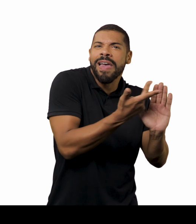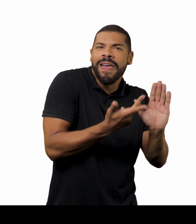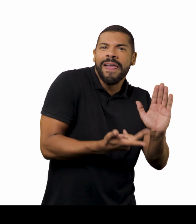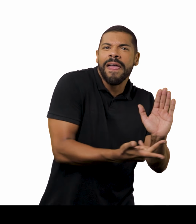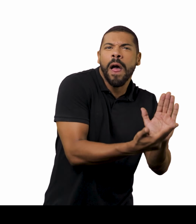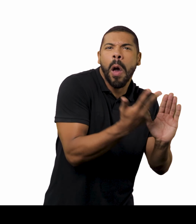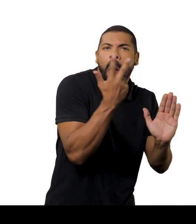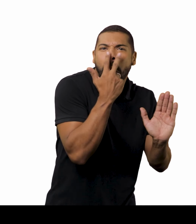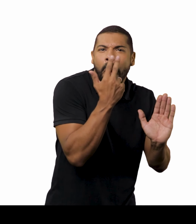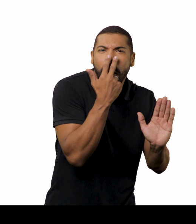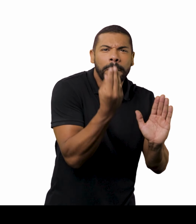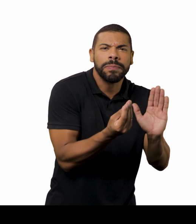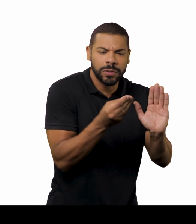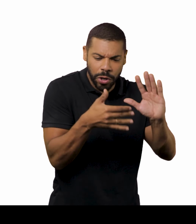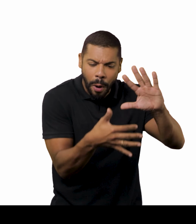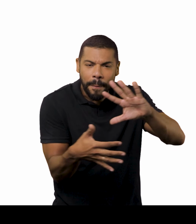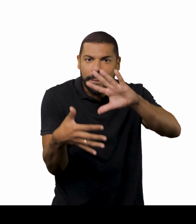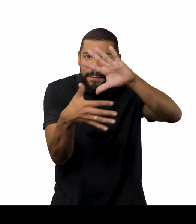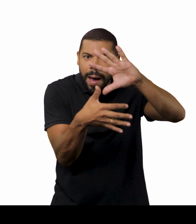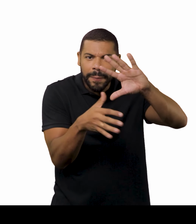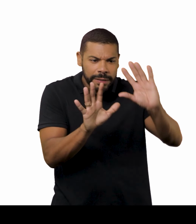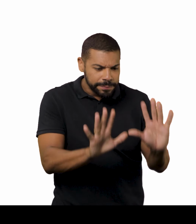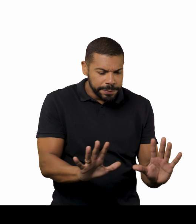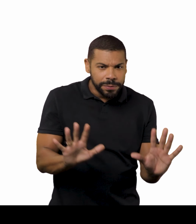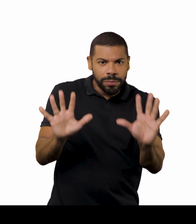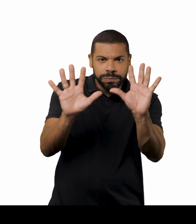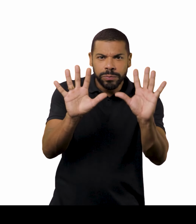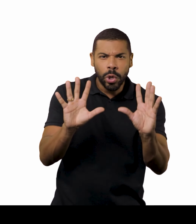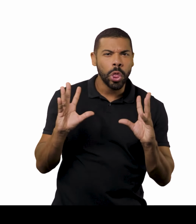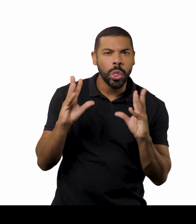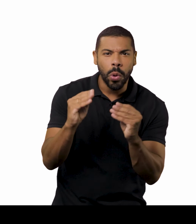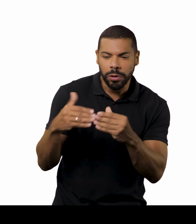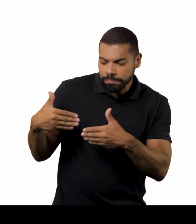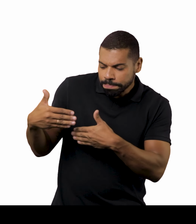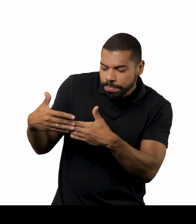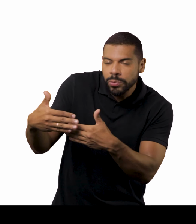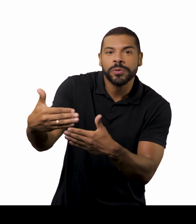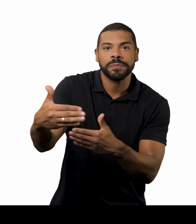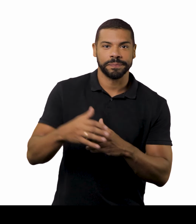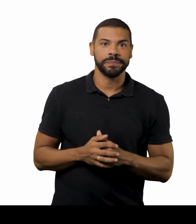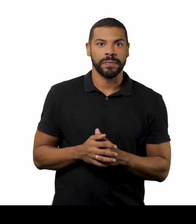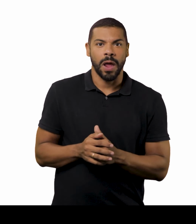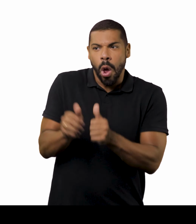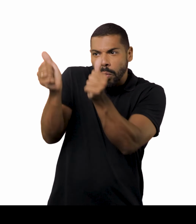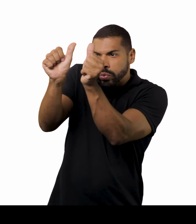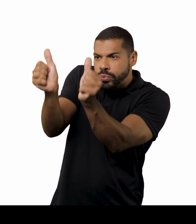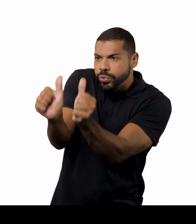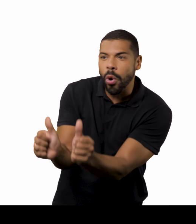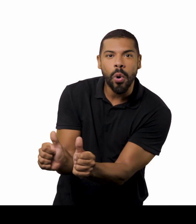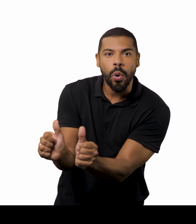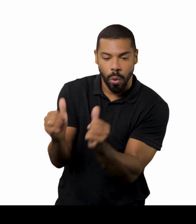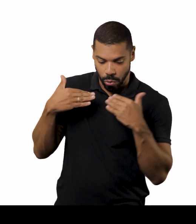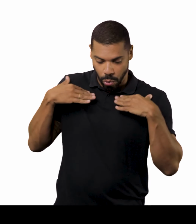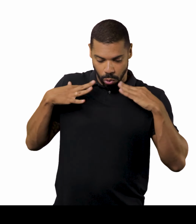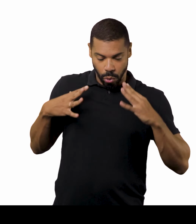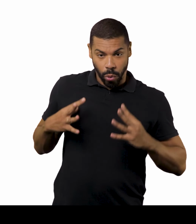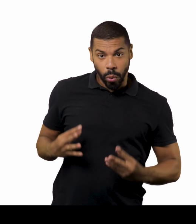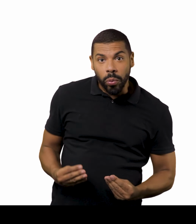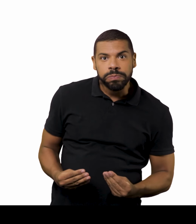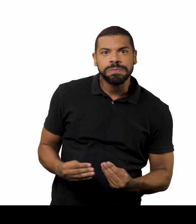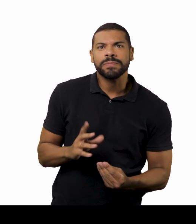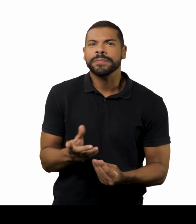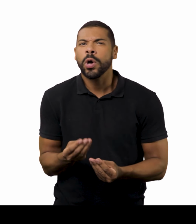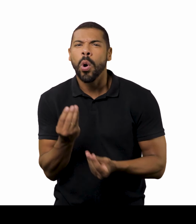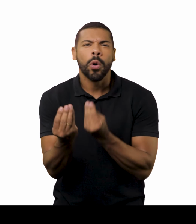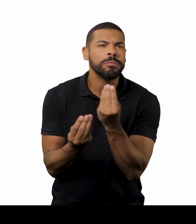de mapa, né? De mapa de todo o processo. A hora que eu fiz o corpo, estava tudo pronto. Sabe assim,